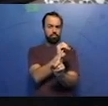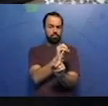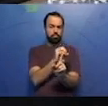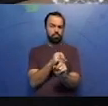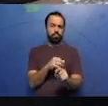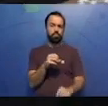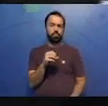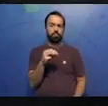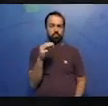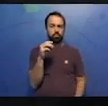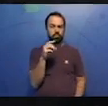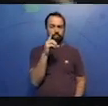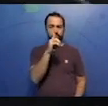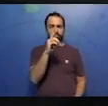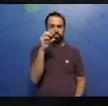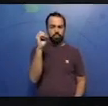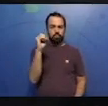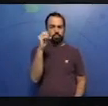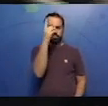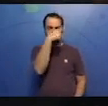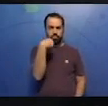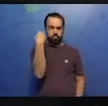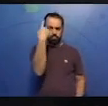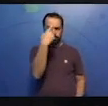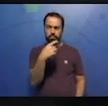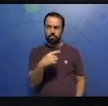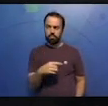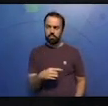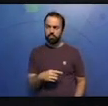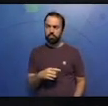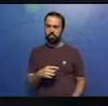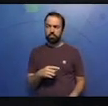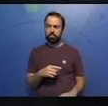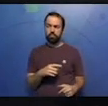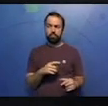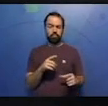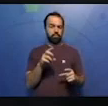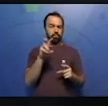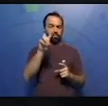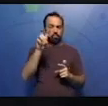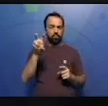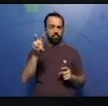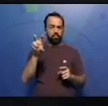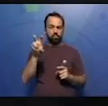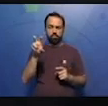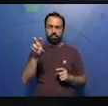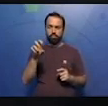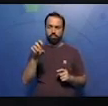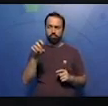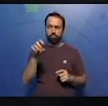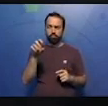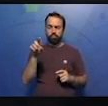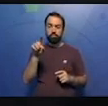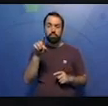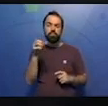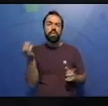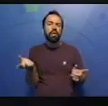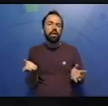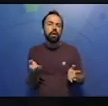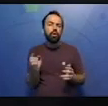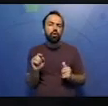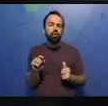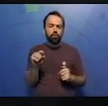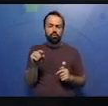10 horas. E os minutos? Vamos contar? Ó, 5. Não